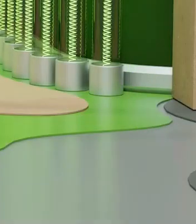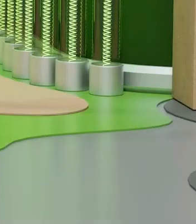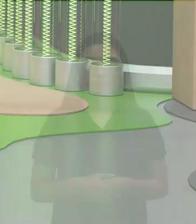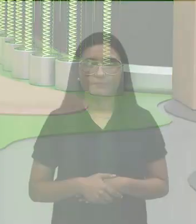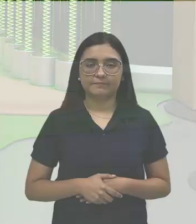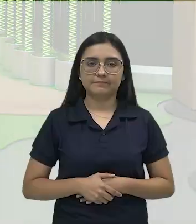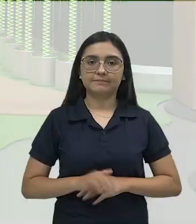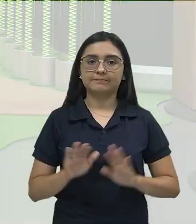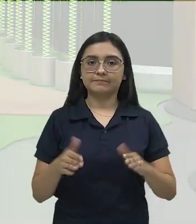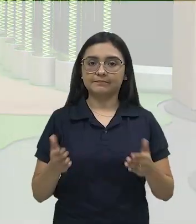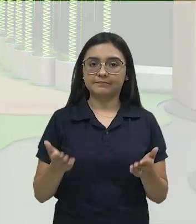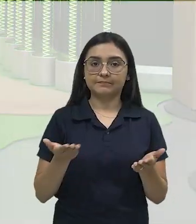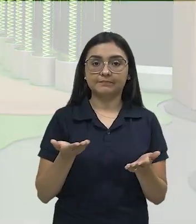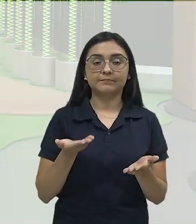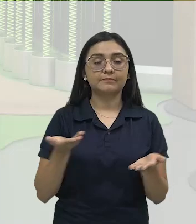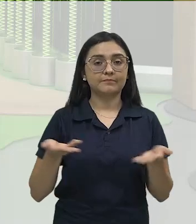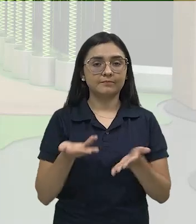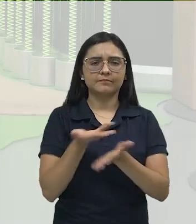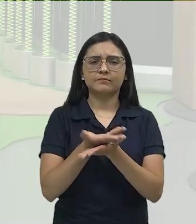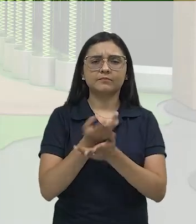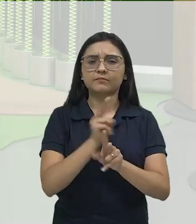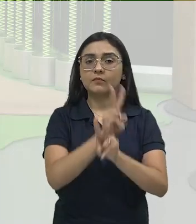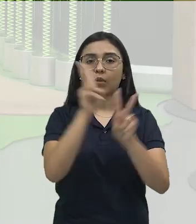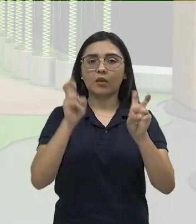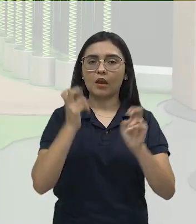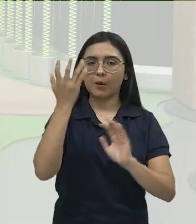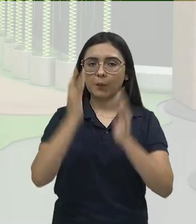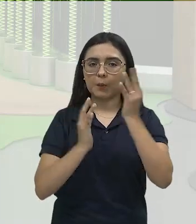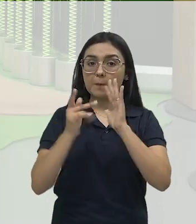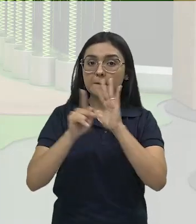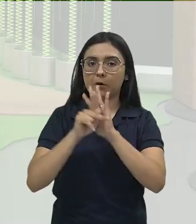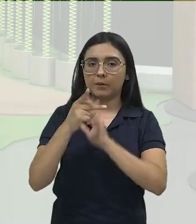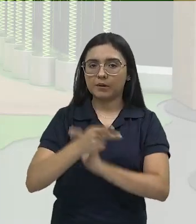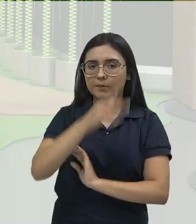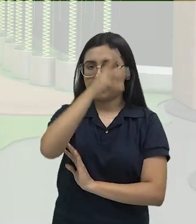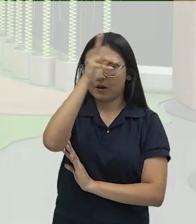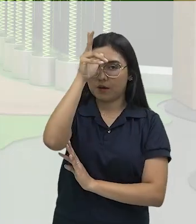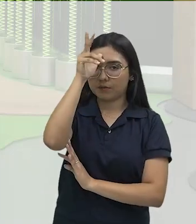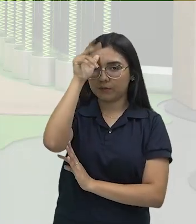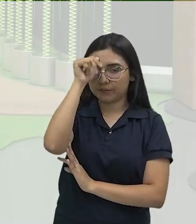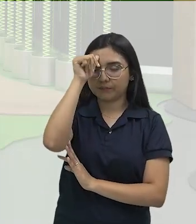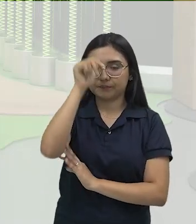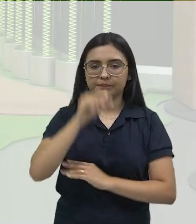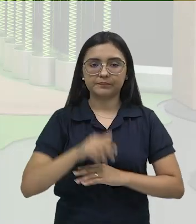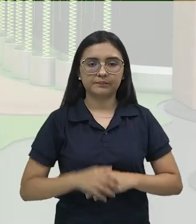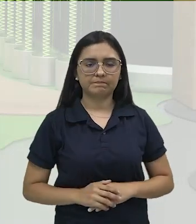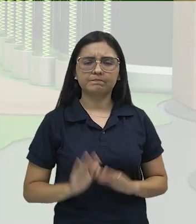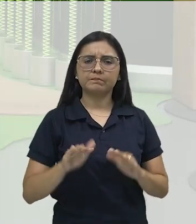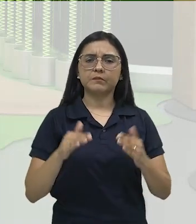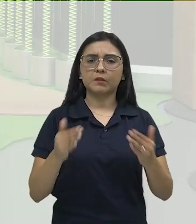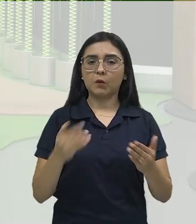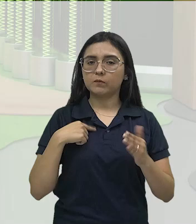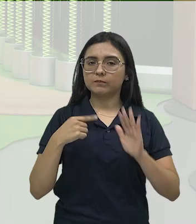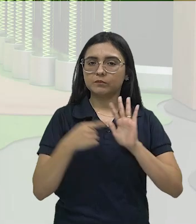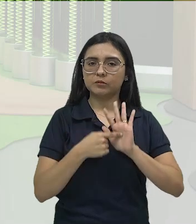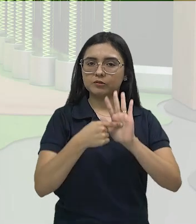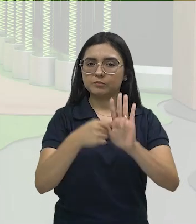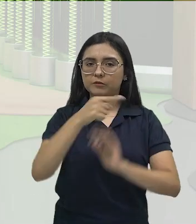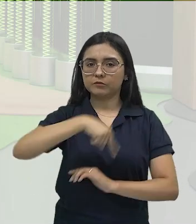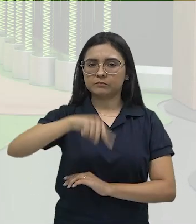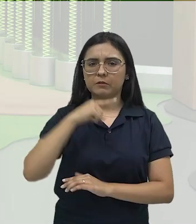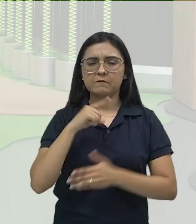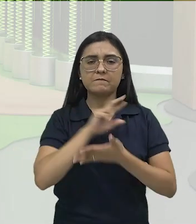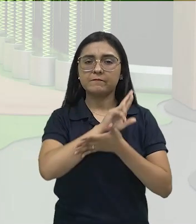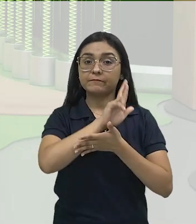E na nossa aula nós vamos falar sobre o clima na Amazônia, né? E aí, trouxe aqui para vocês